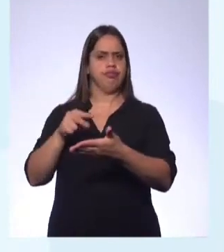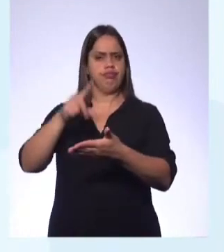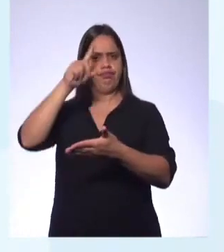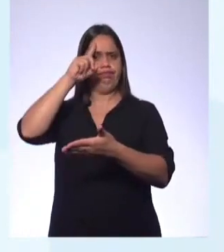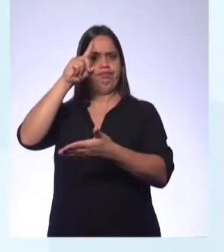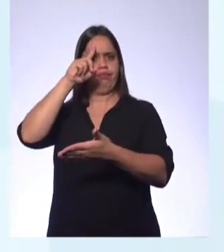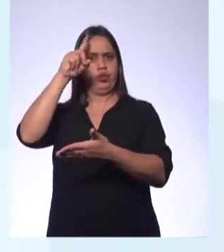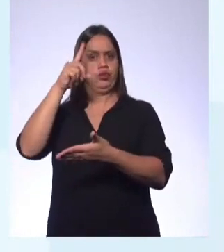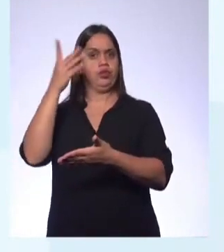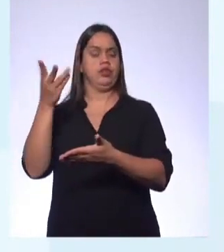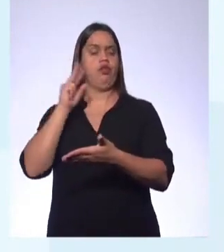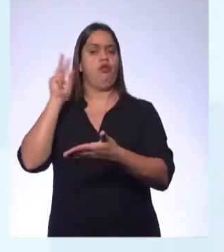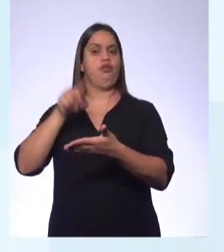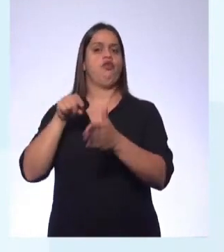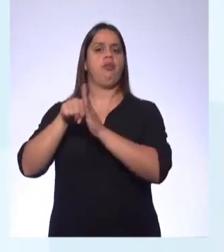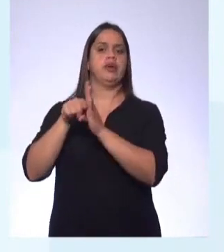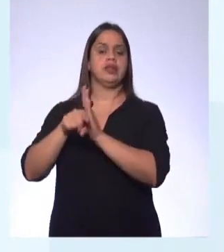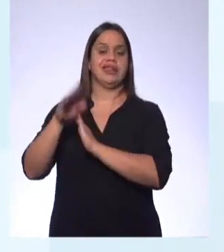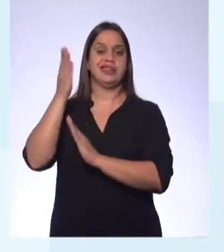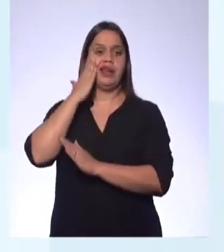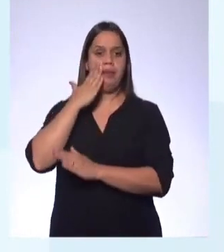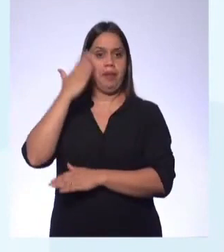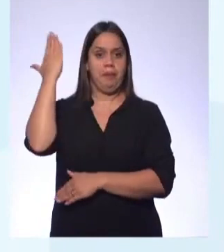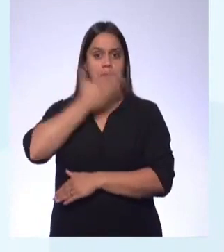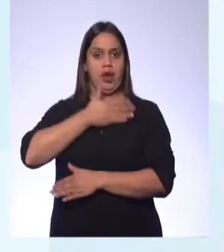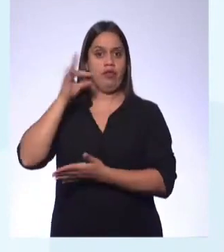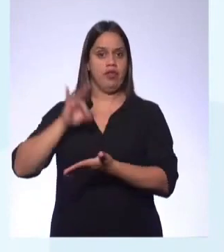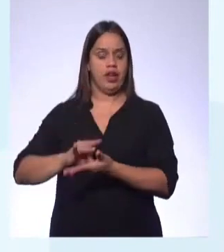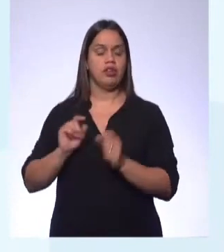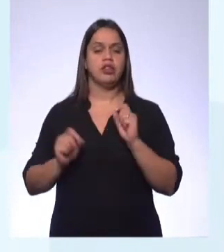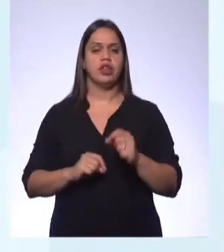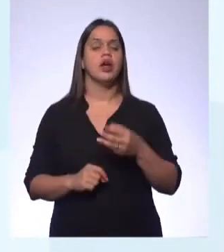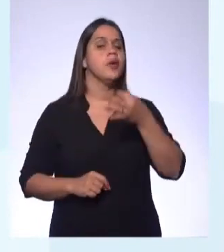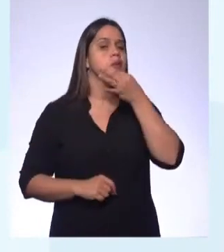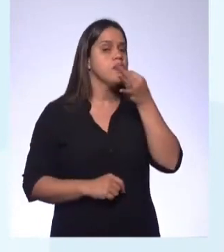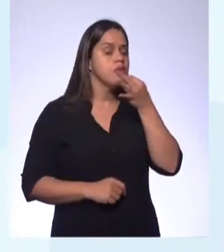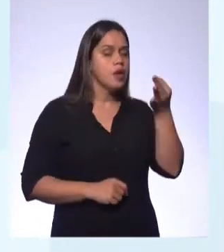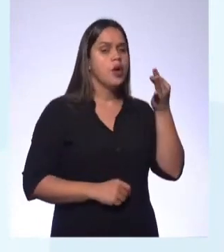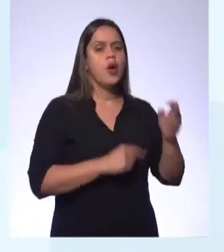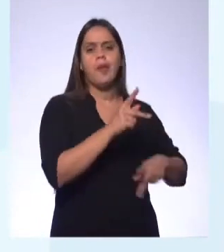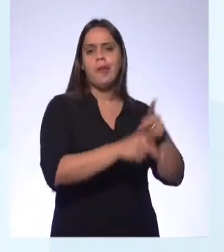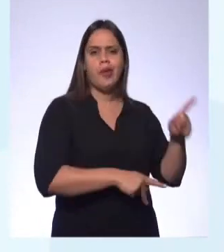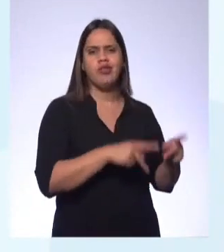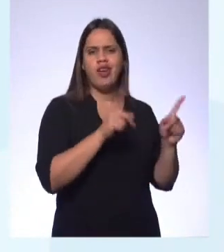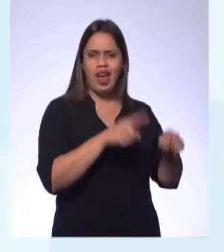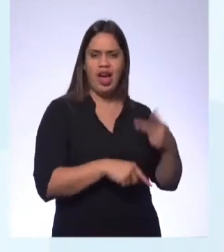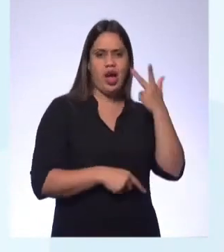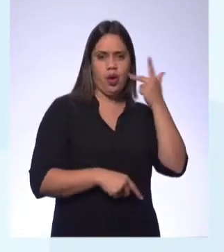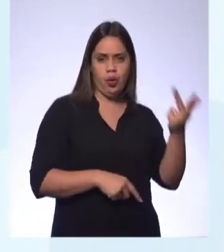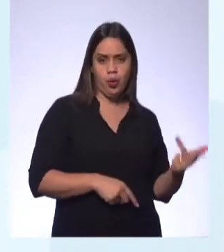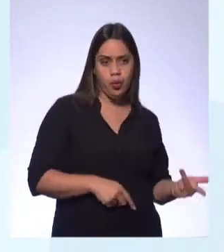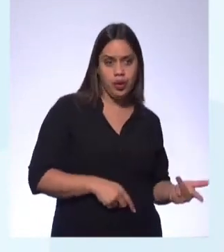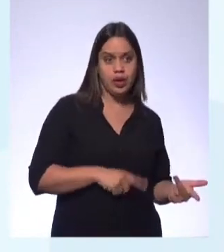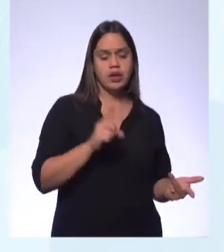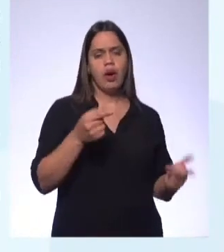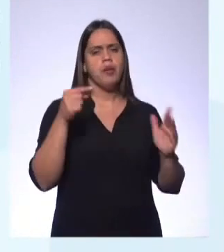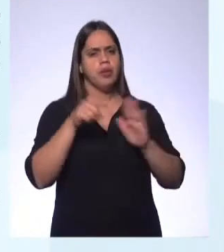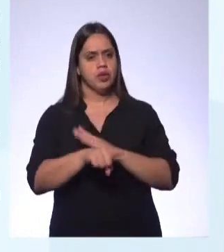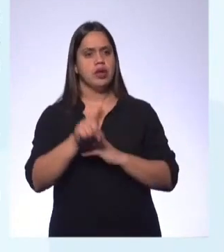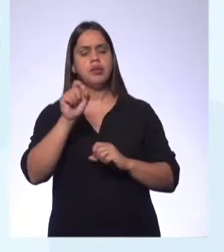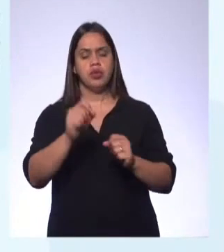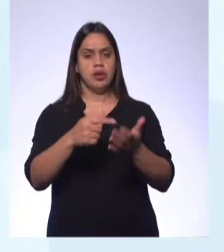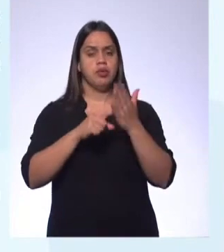mais confiáveis. Né? Então, o senso comum é sempre ruim. Vocês poderiam dar exemplos de situações boas do senso